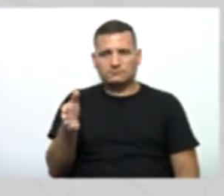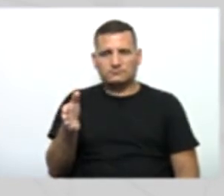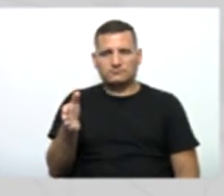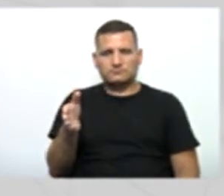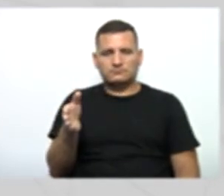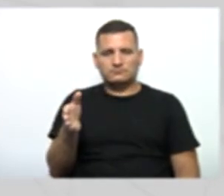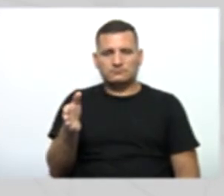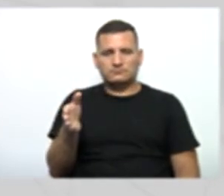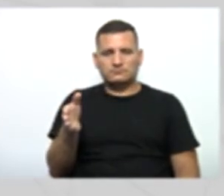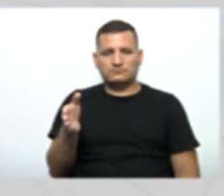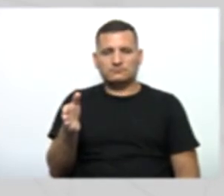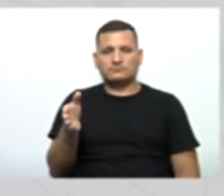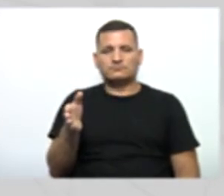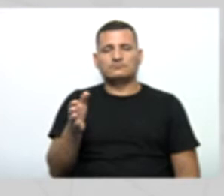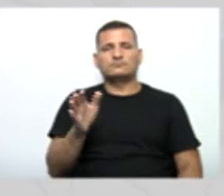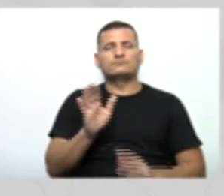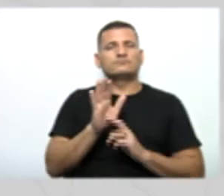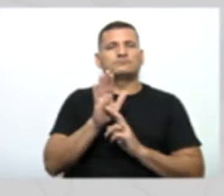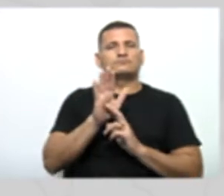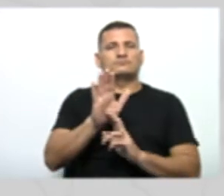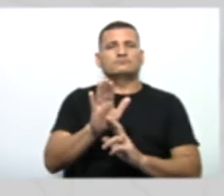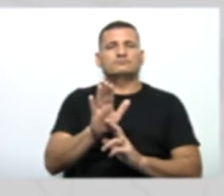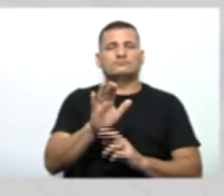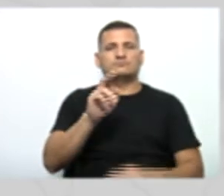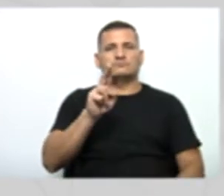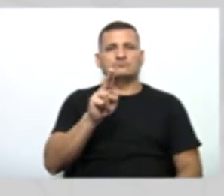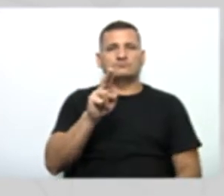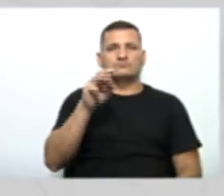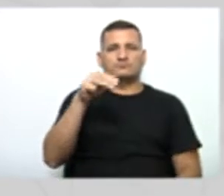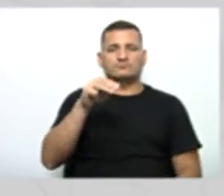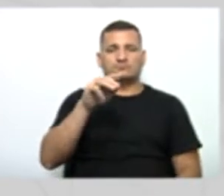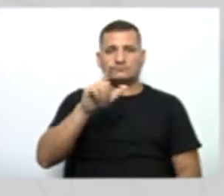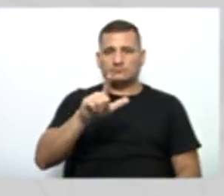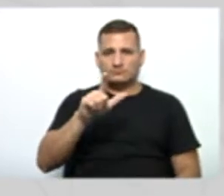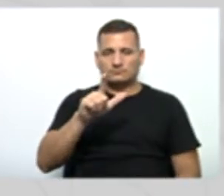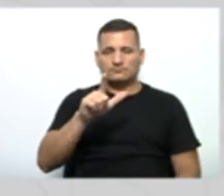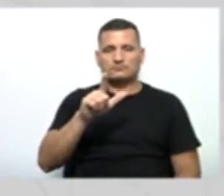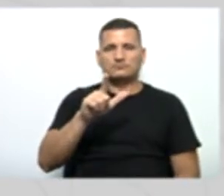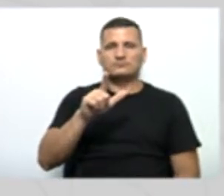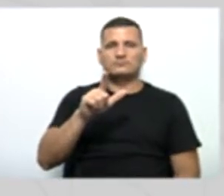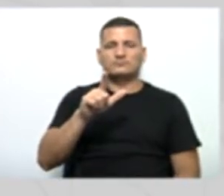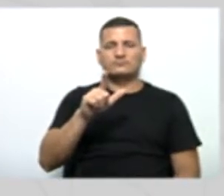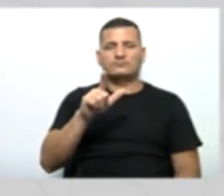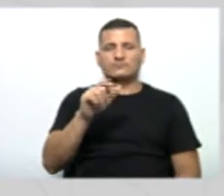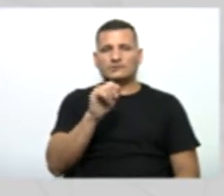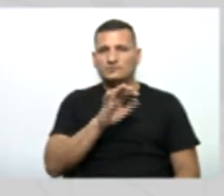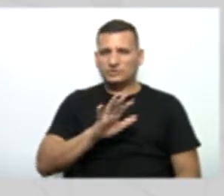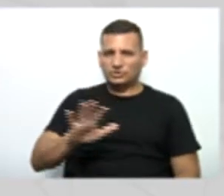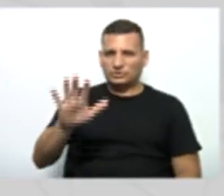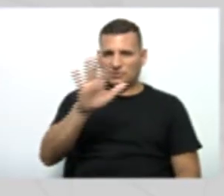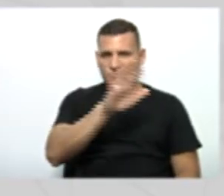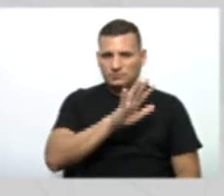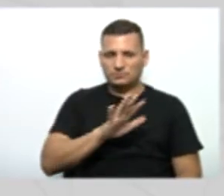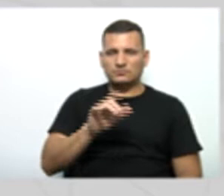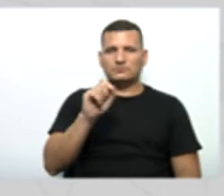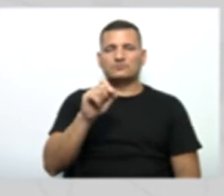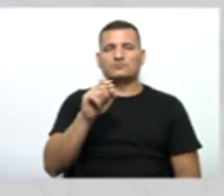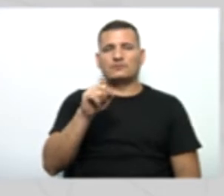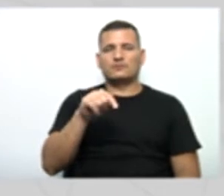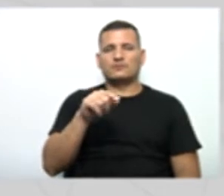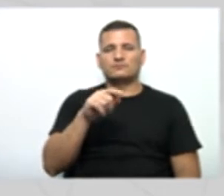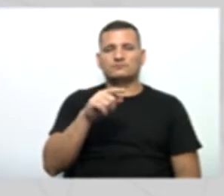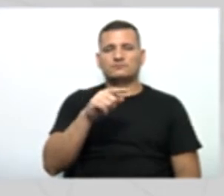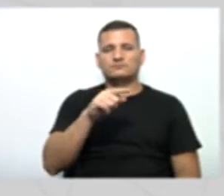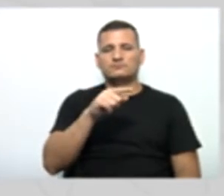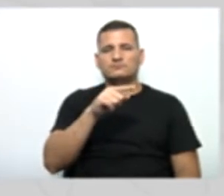a representação gráfica da OML para relacionamentos de generalização é uma reta que